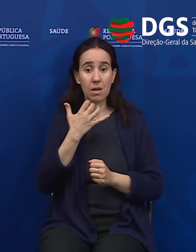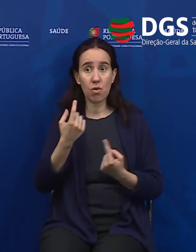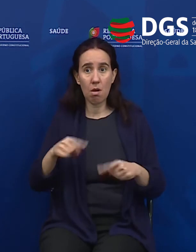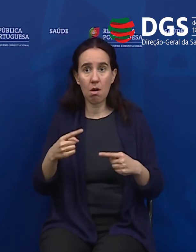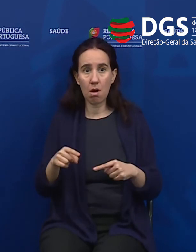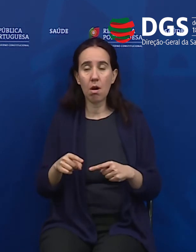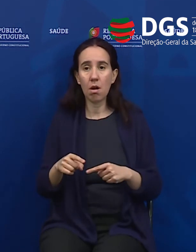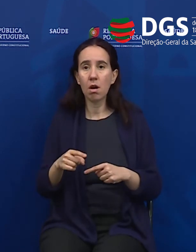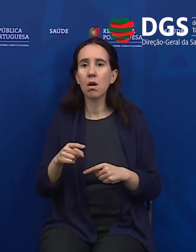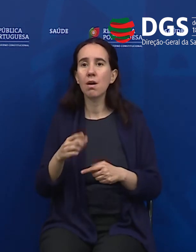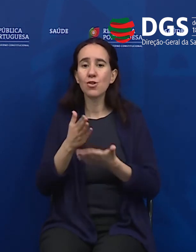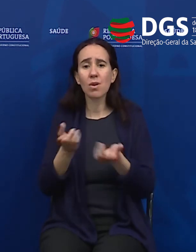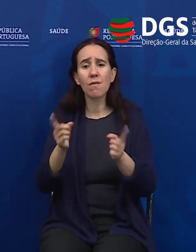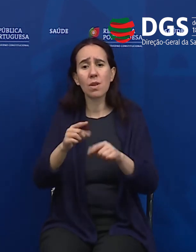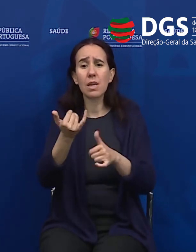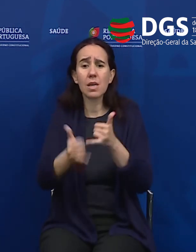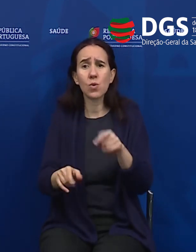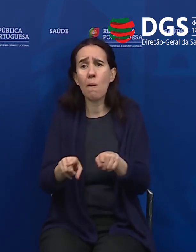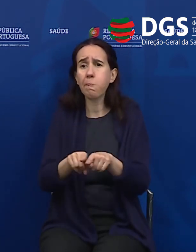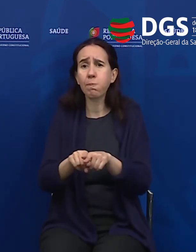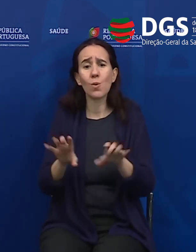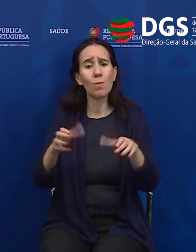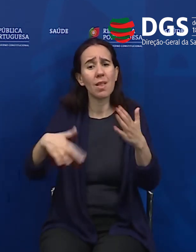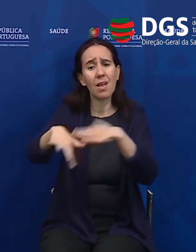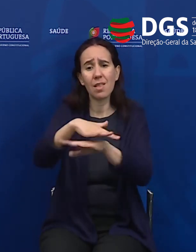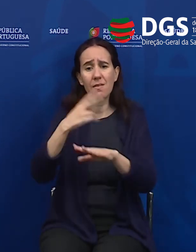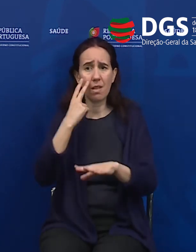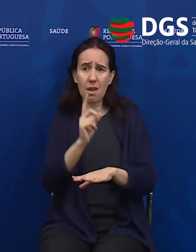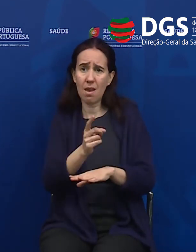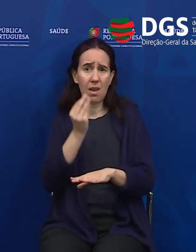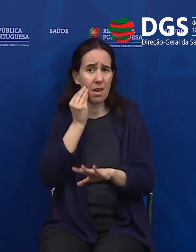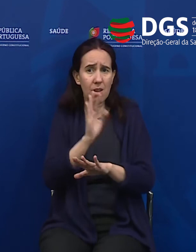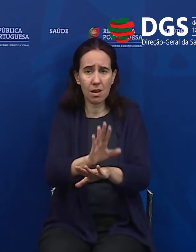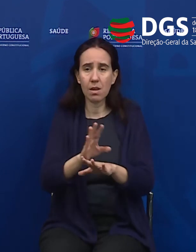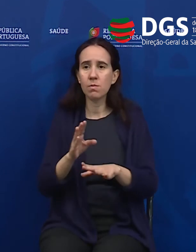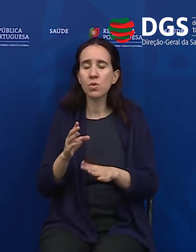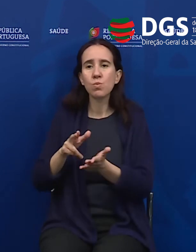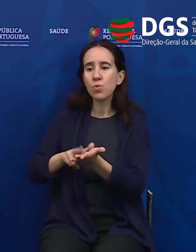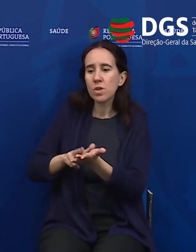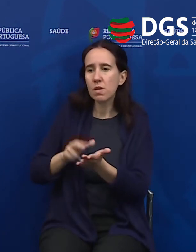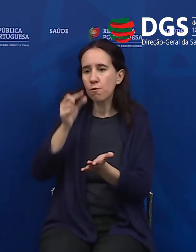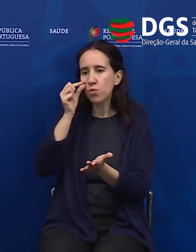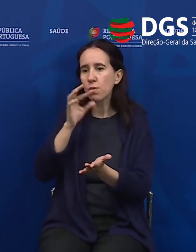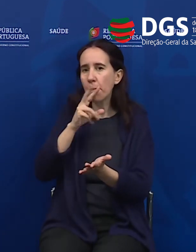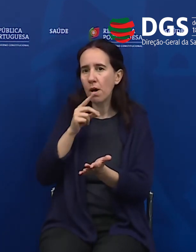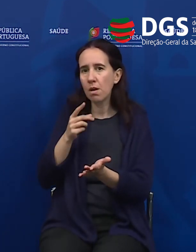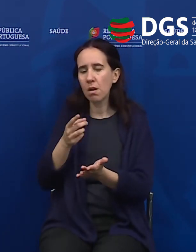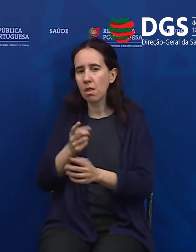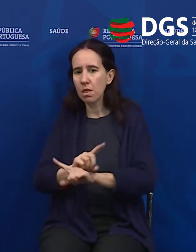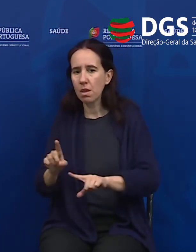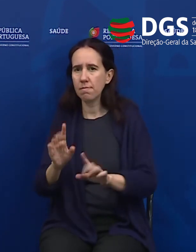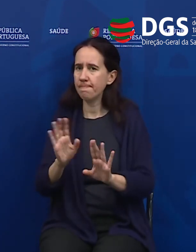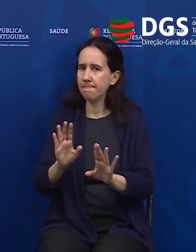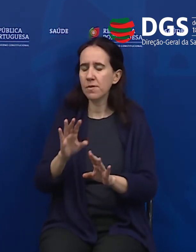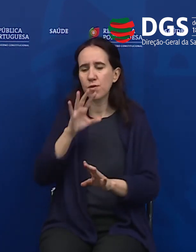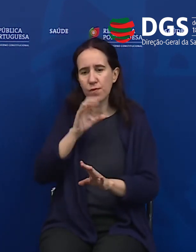o risco de voltar para a escola é o risco de viver em comunidade e, portanto, não há motivo para que os pais não deixem, de facto,